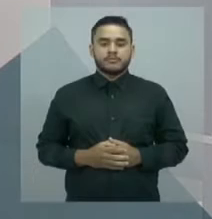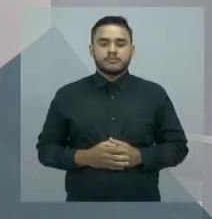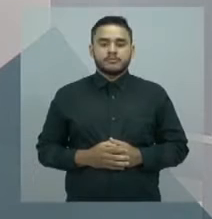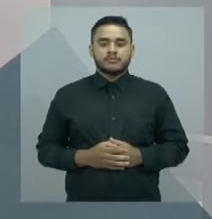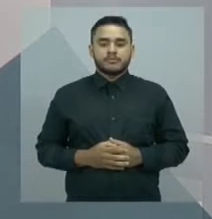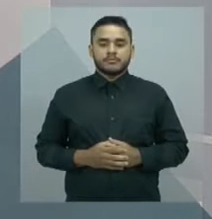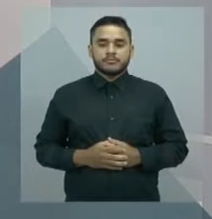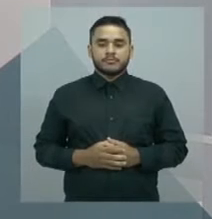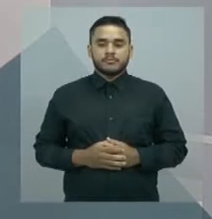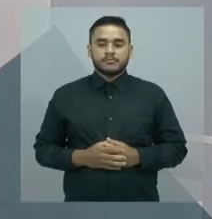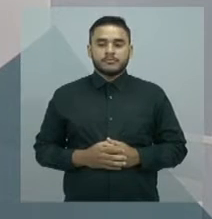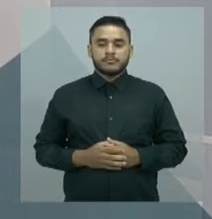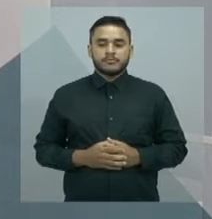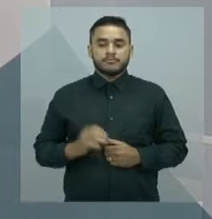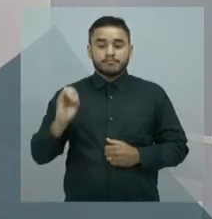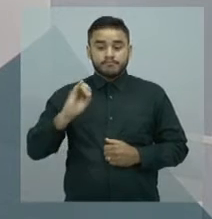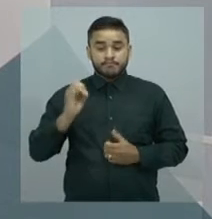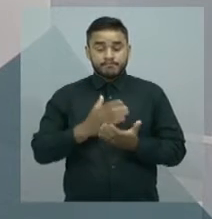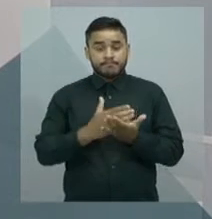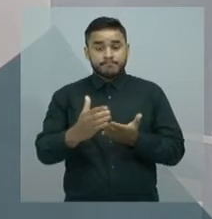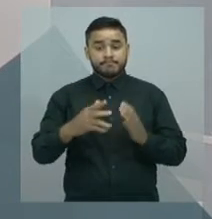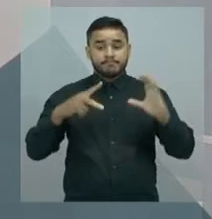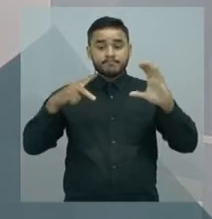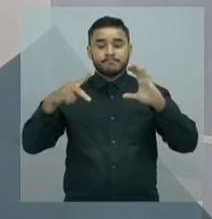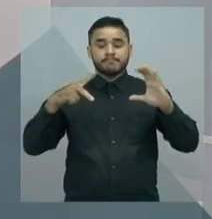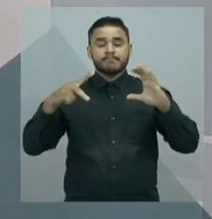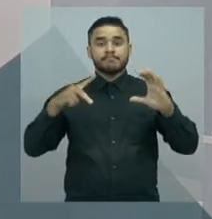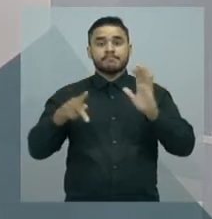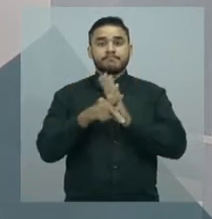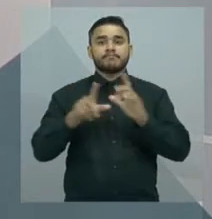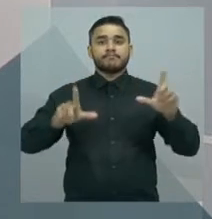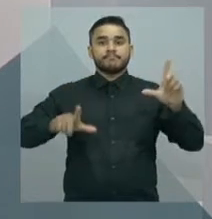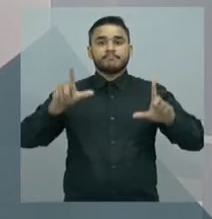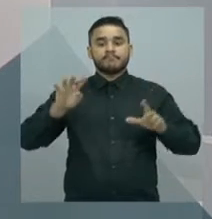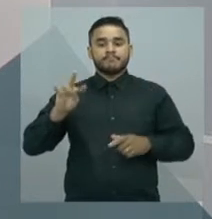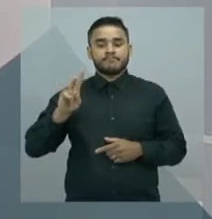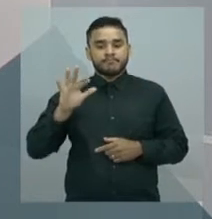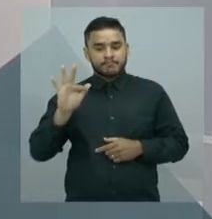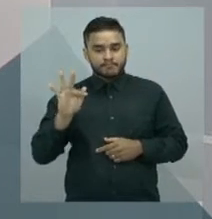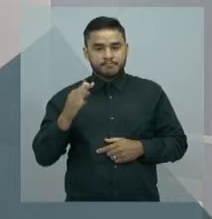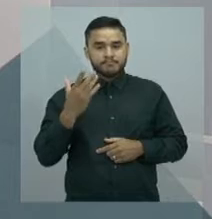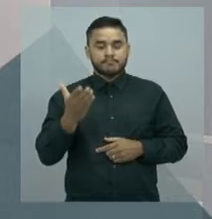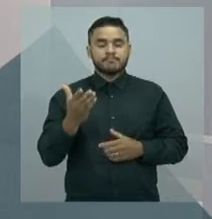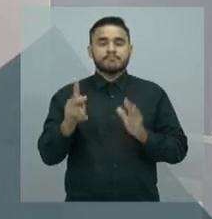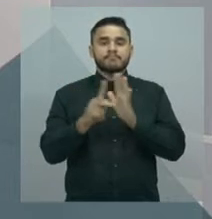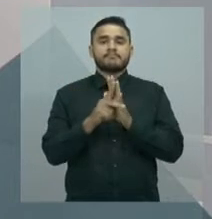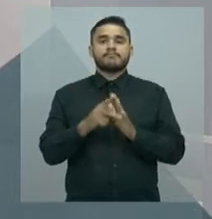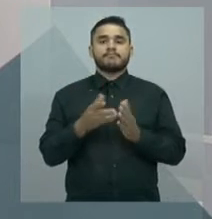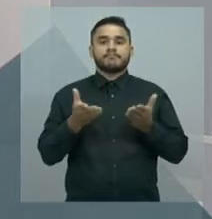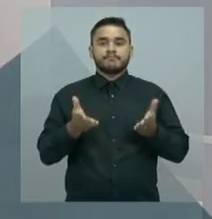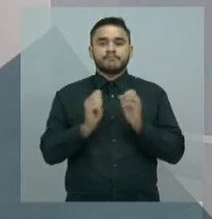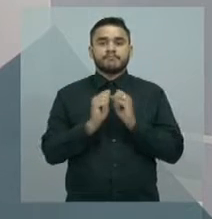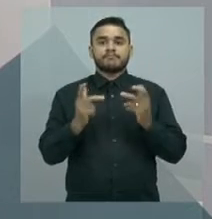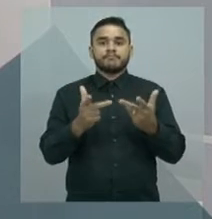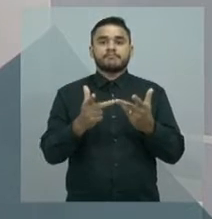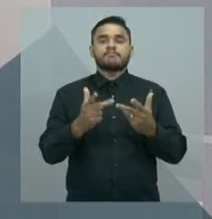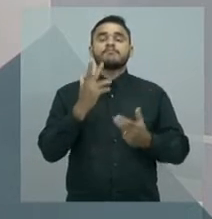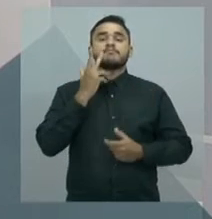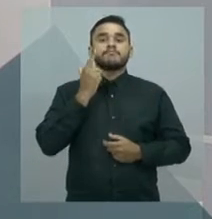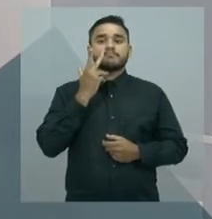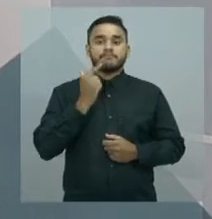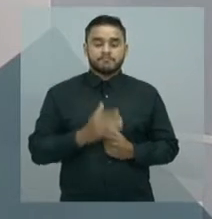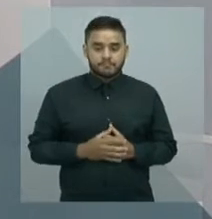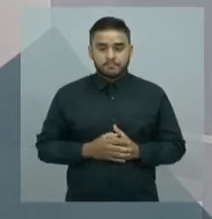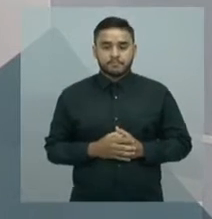Olá, estamos iniciando o plenário da cidade pela TV Fortaleza, a emissora da Câmara Municipal.